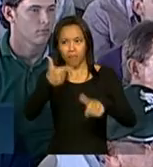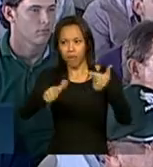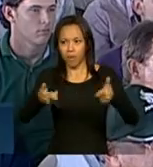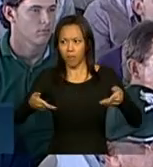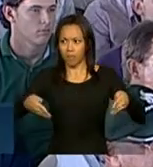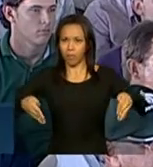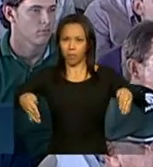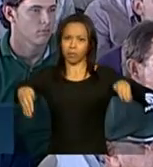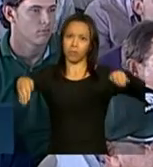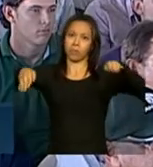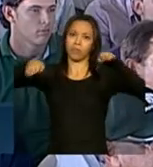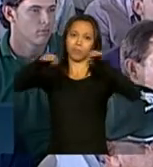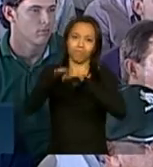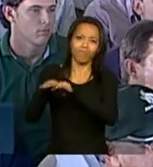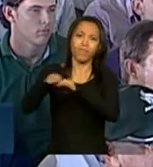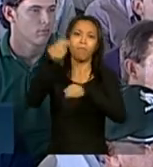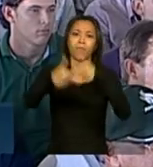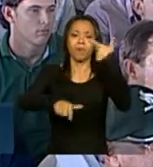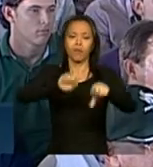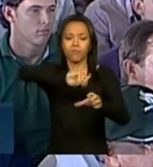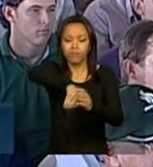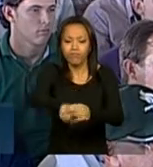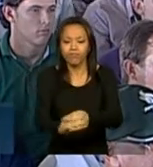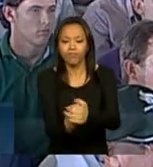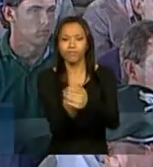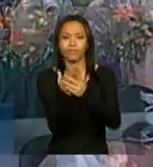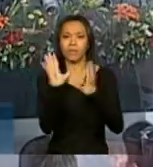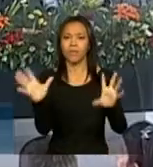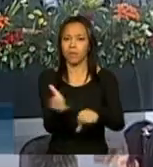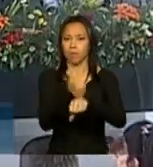competitivos, produzindo cada vez mais e melhor.